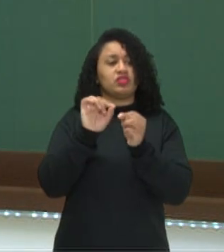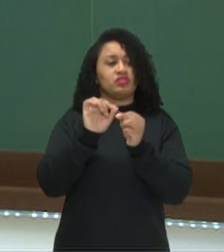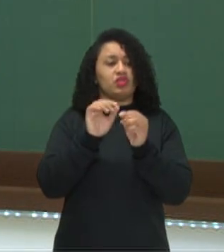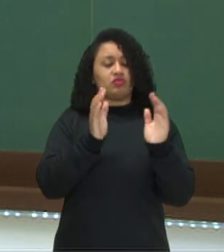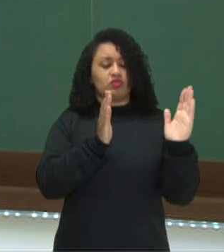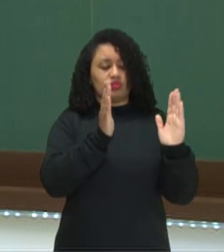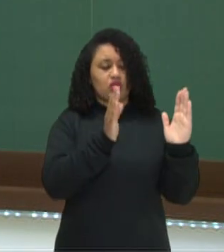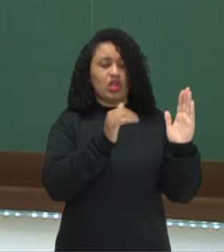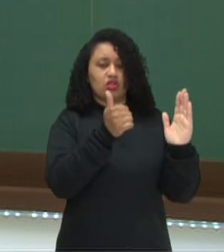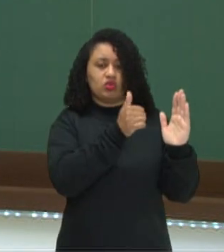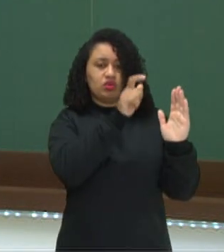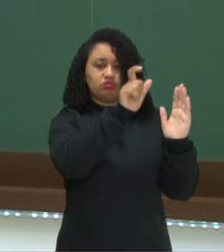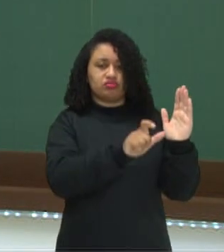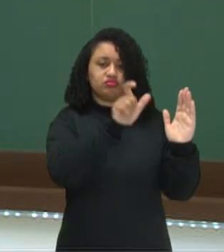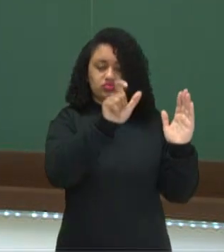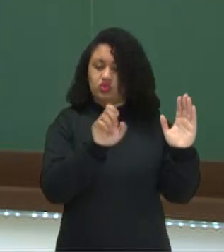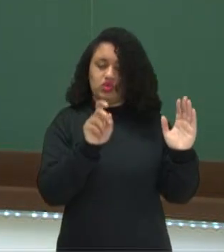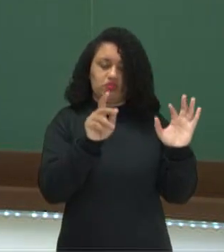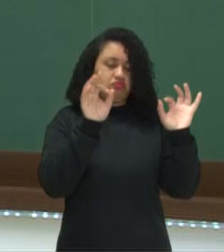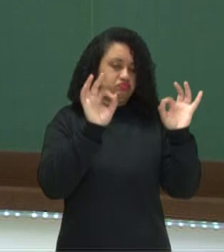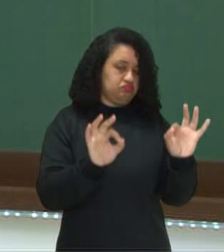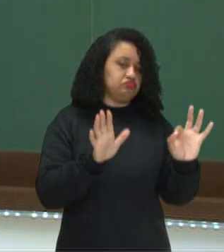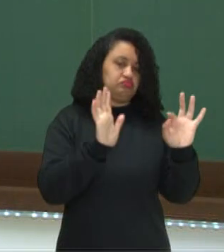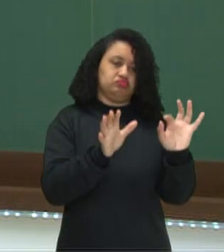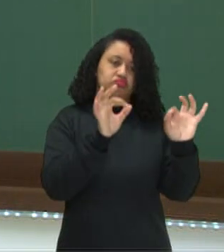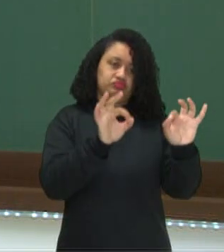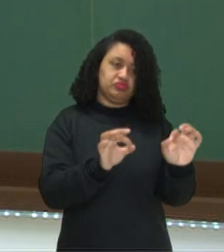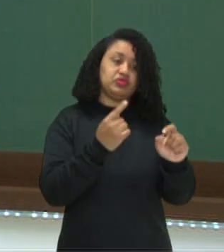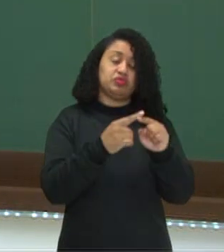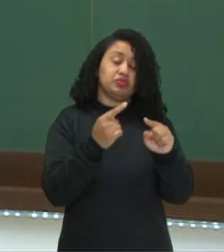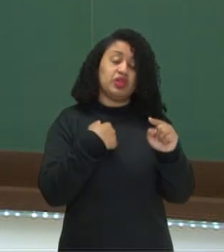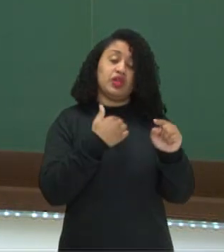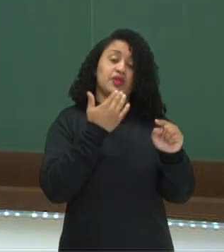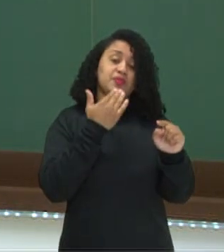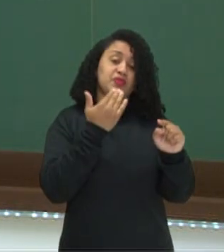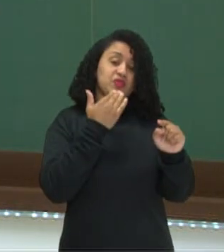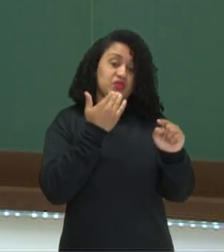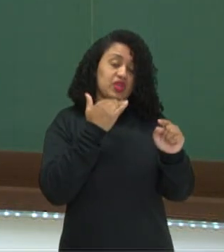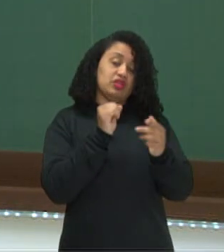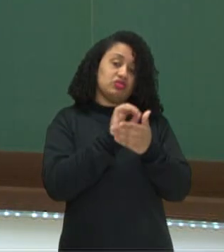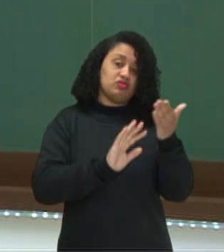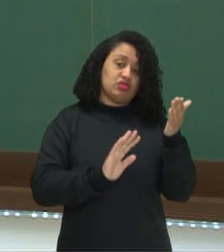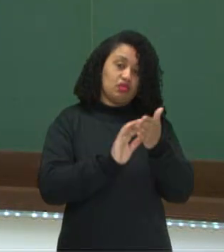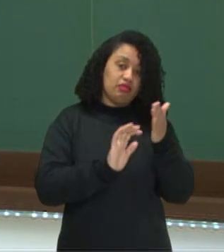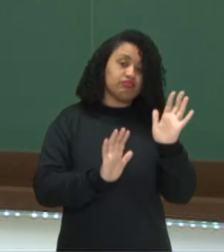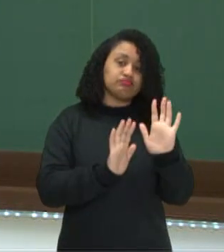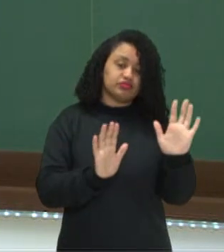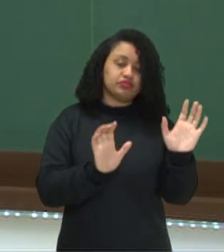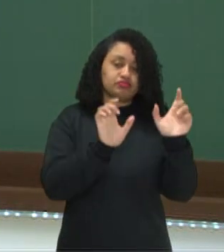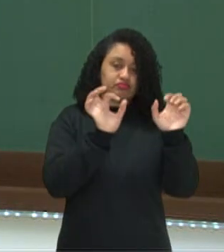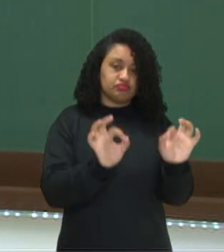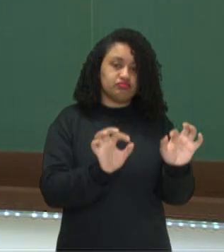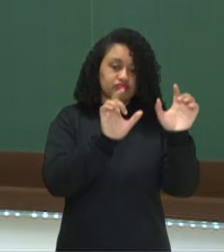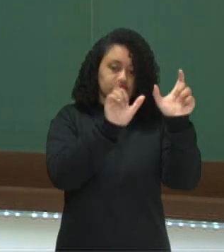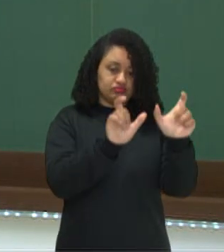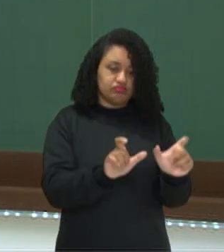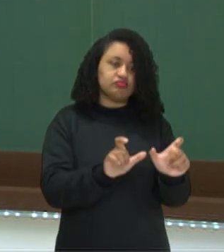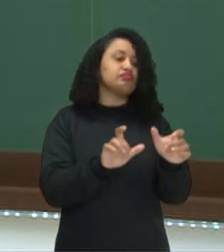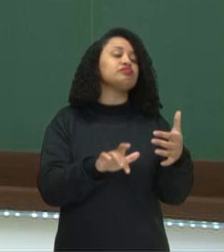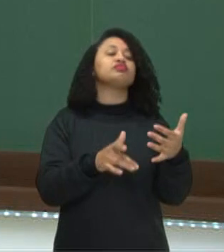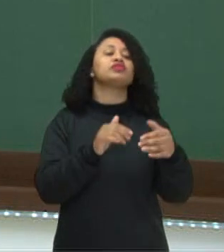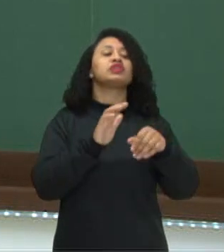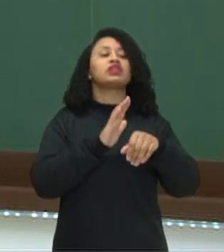apenas essas duas colunas, ok, já está ok, porque realmente era o que o exercício pedia, né?